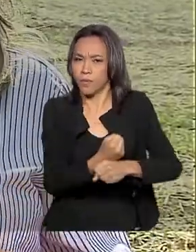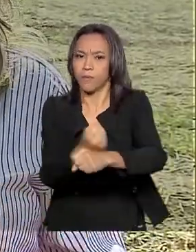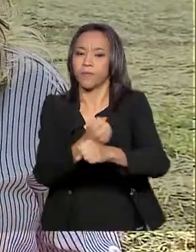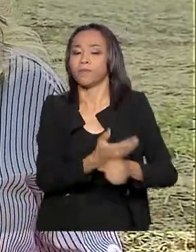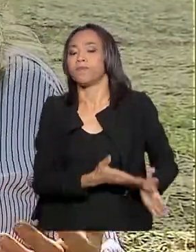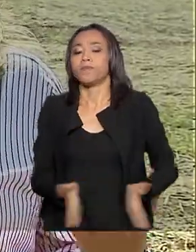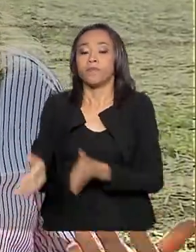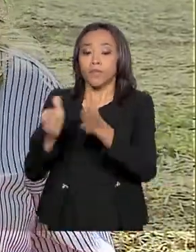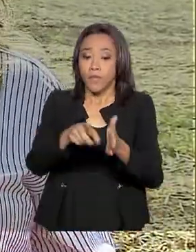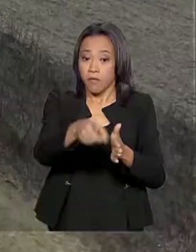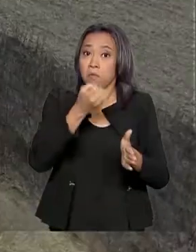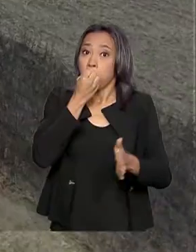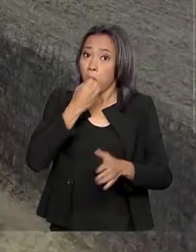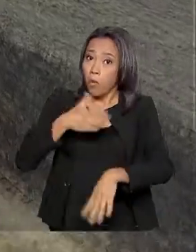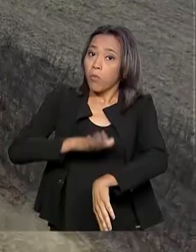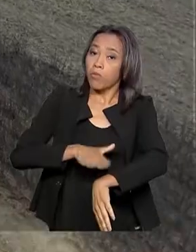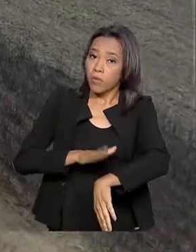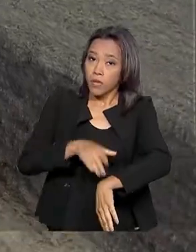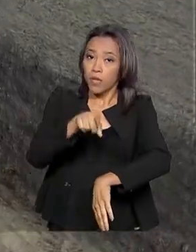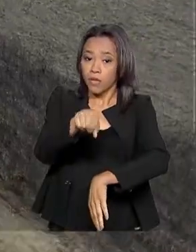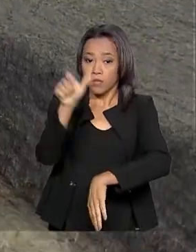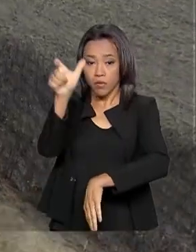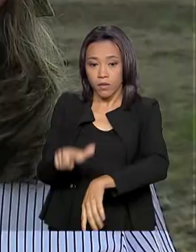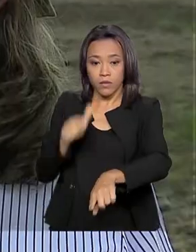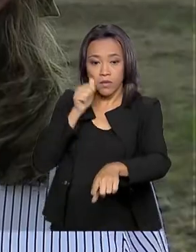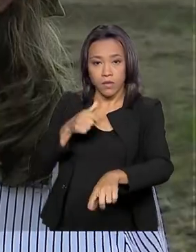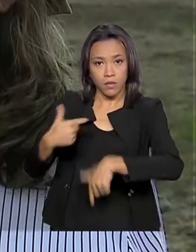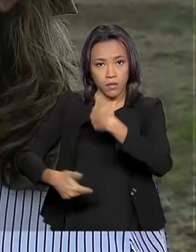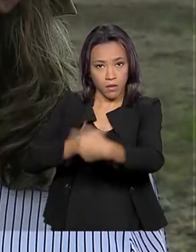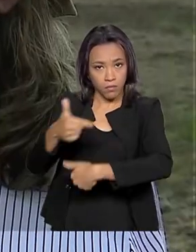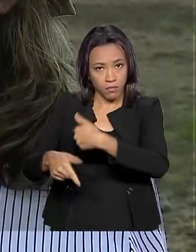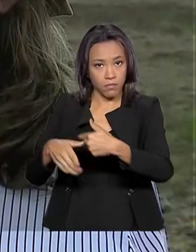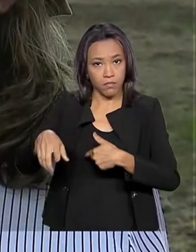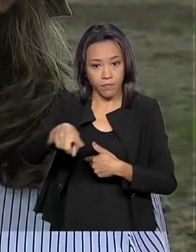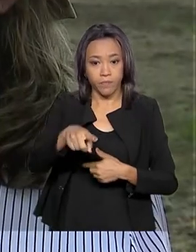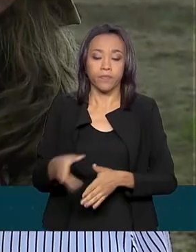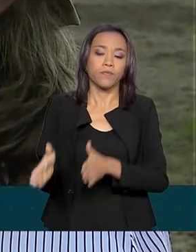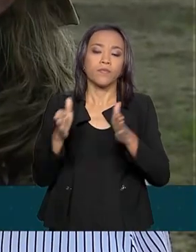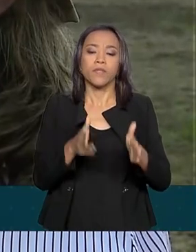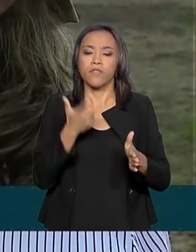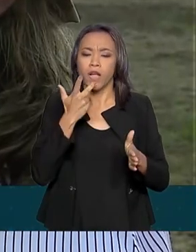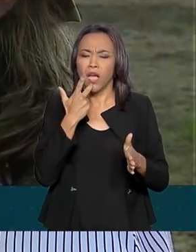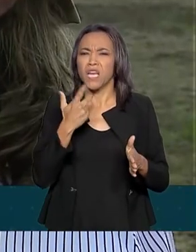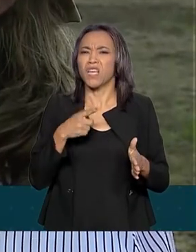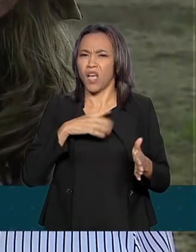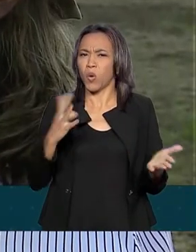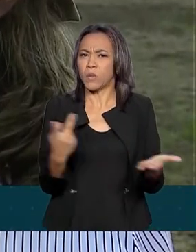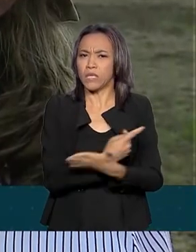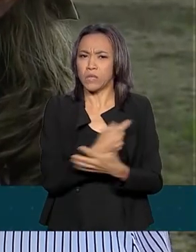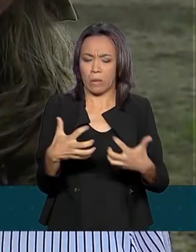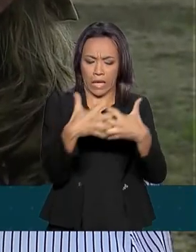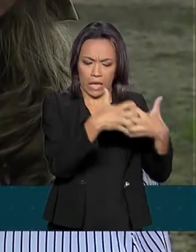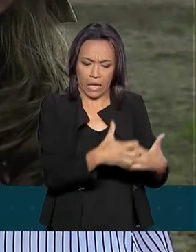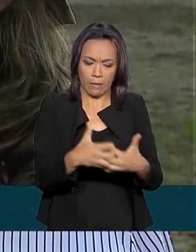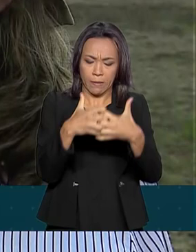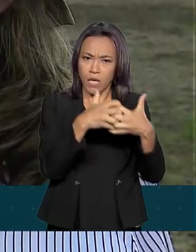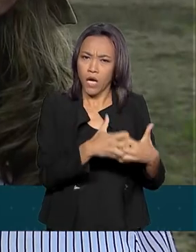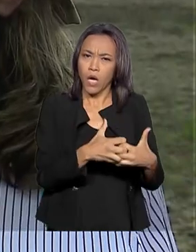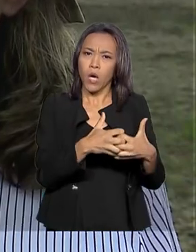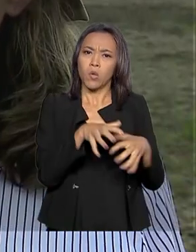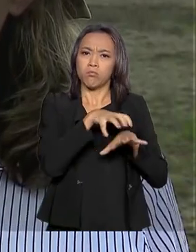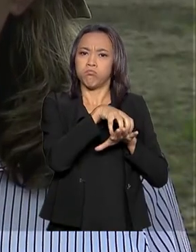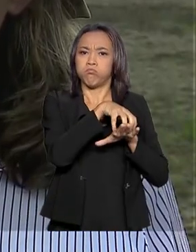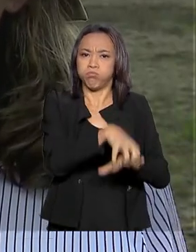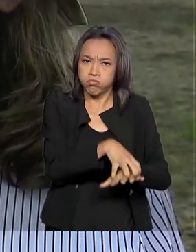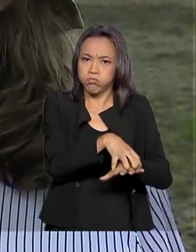hora para essa produtora de soja, milho e arroz. Teve situação lá de motoristas ficarem lá, caminhão com carga e tudo mais,